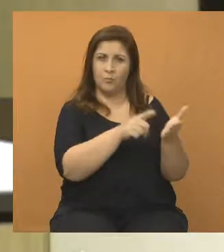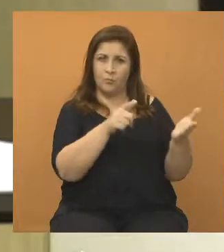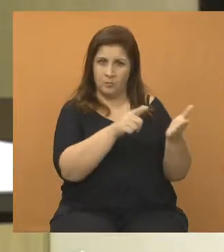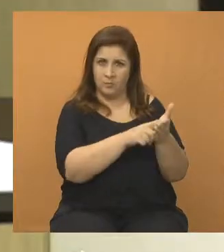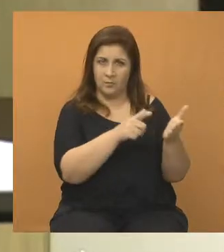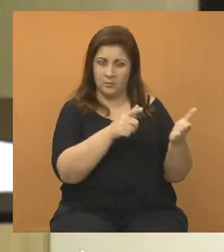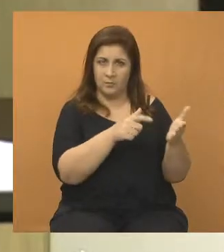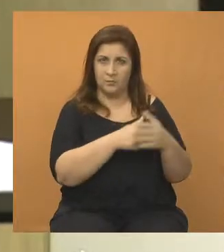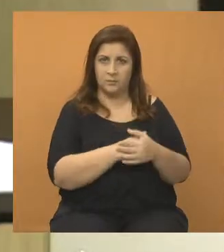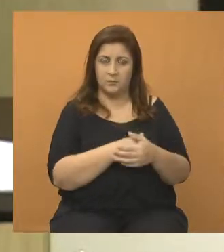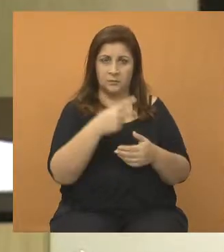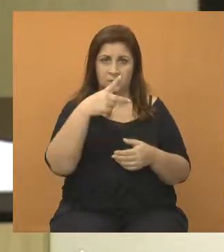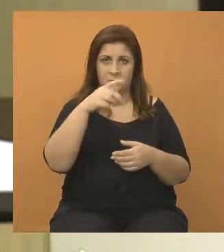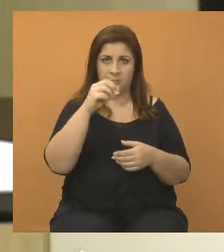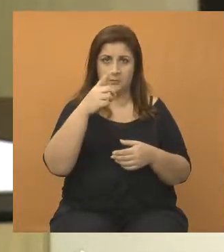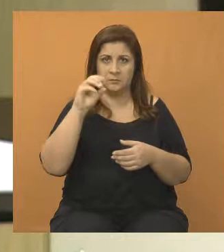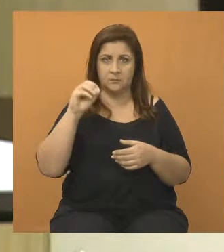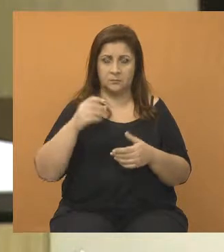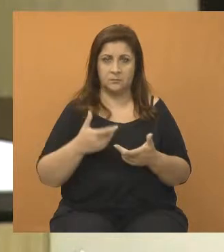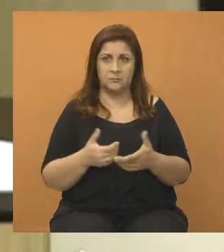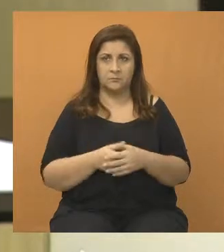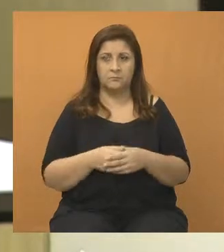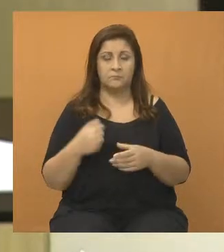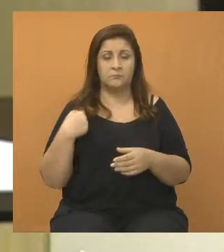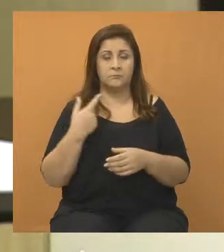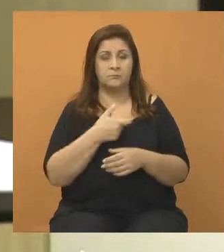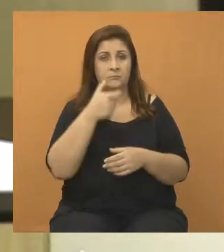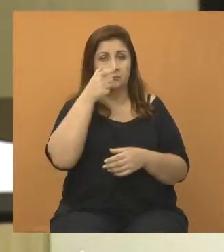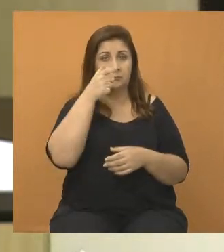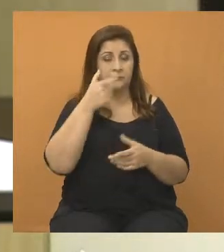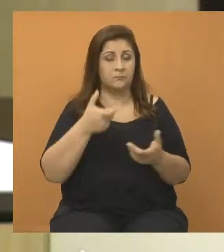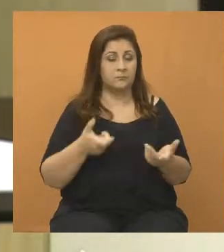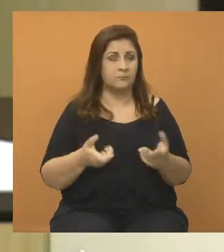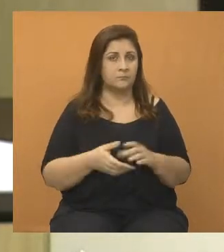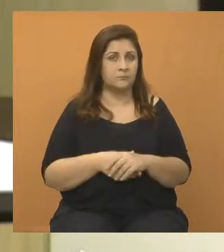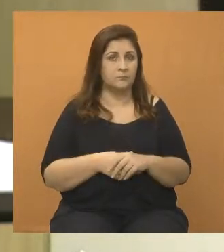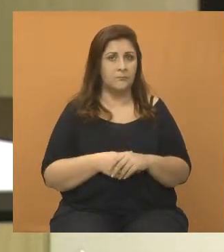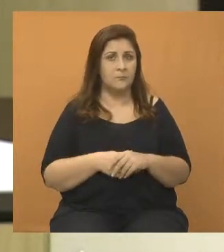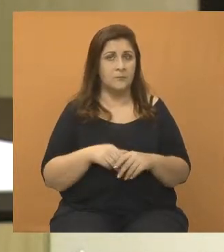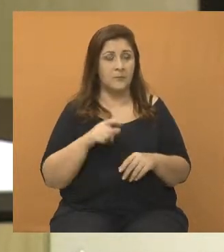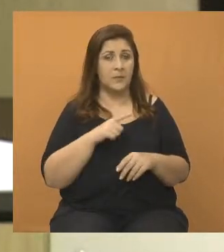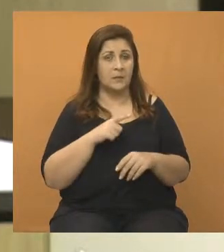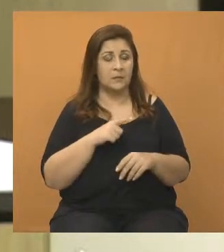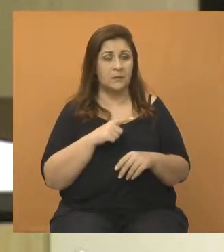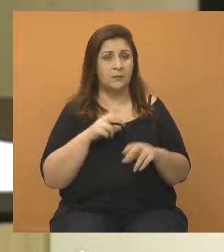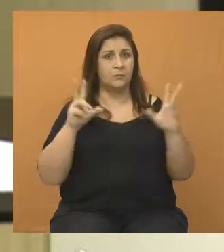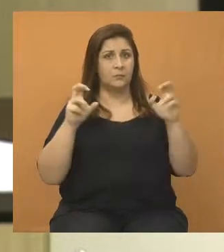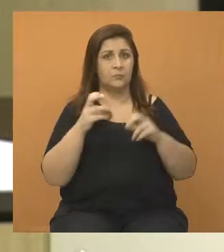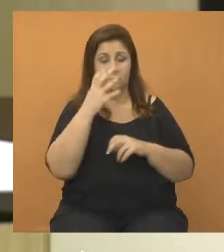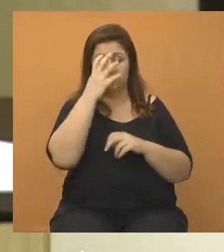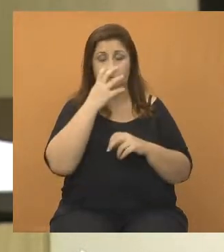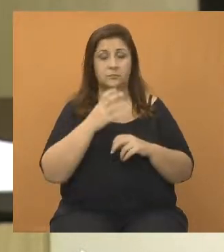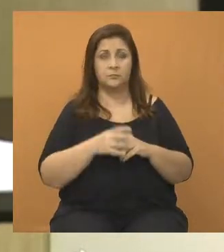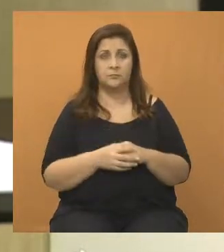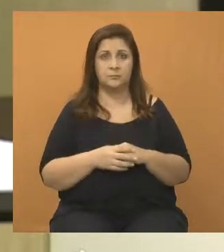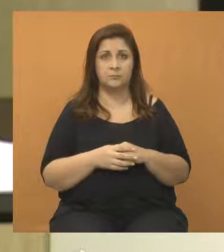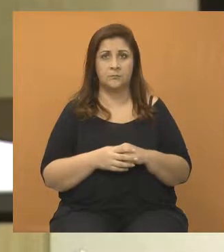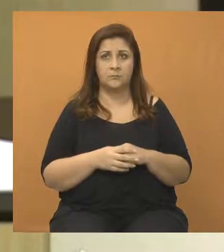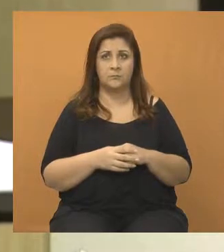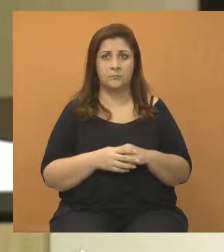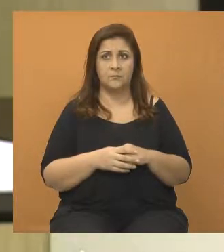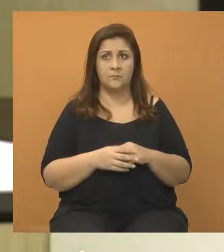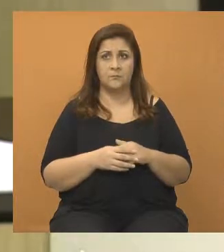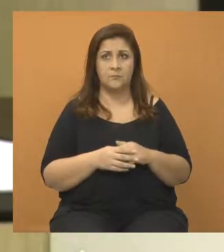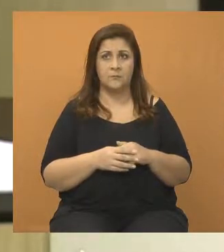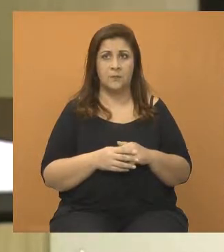2010. E a gente vê que e tem uma questão séria na Prolar, e aqui o aumento